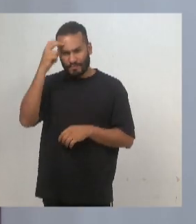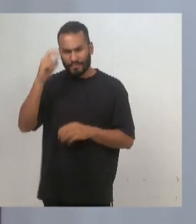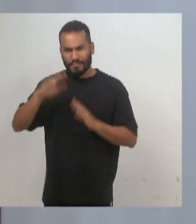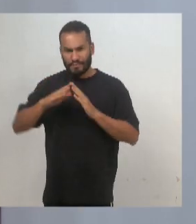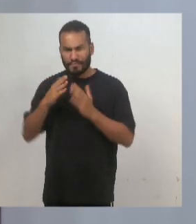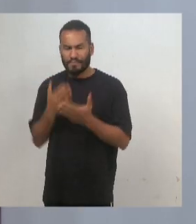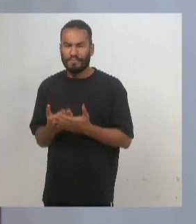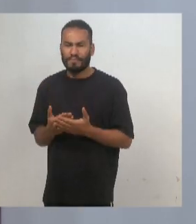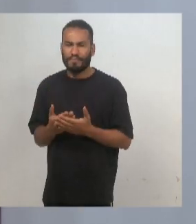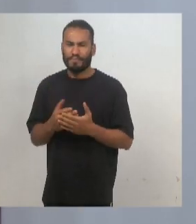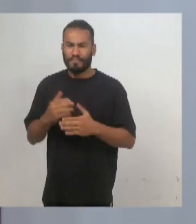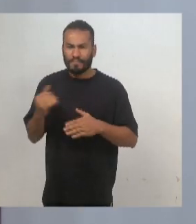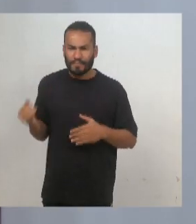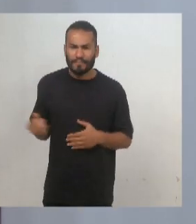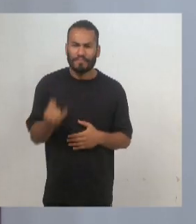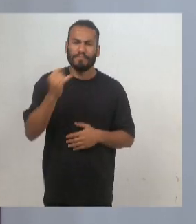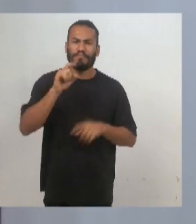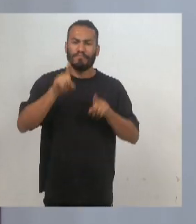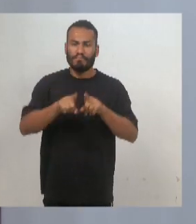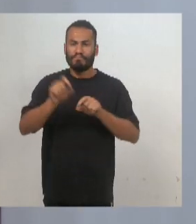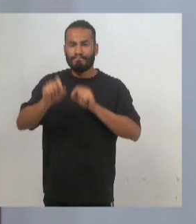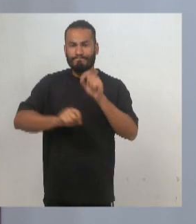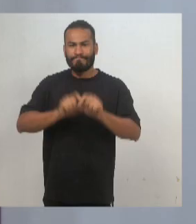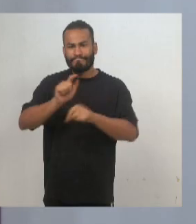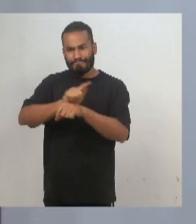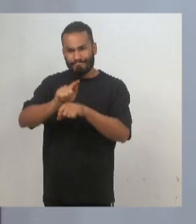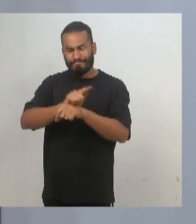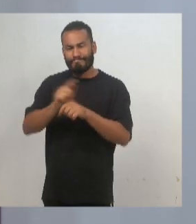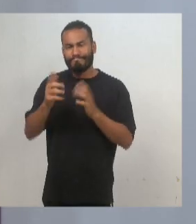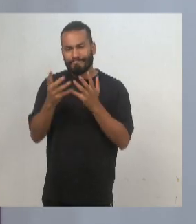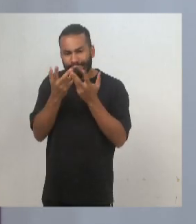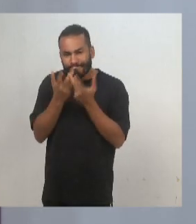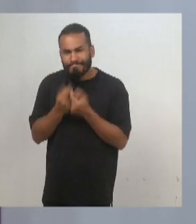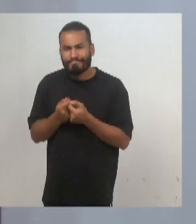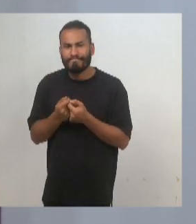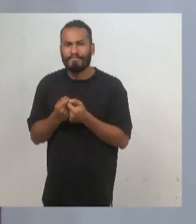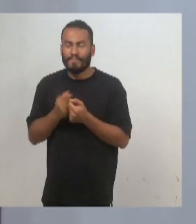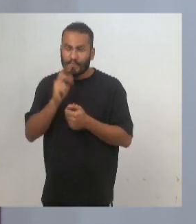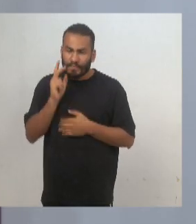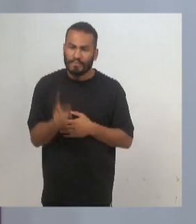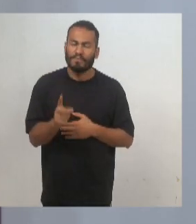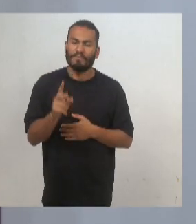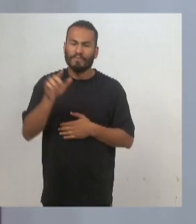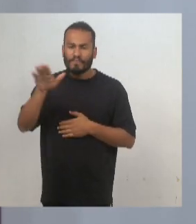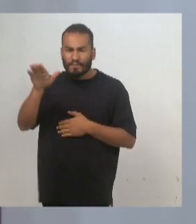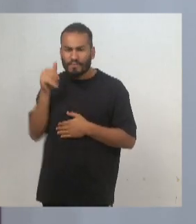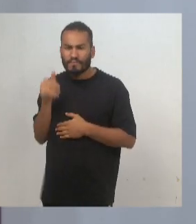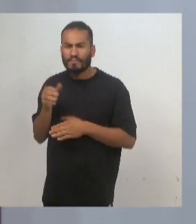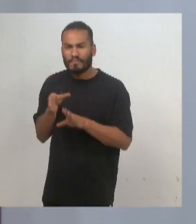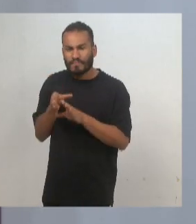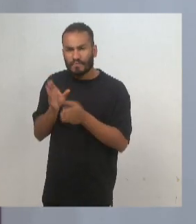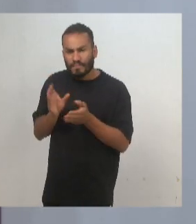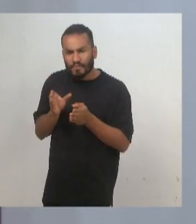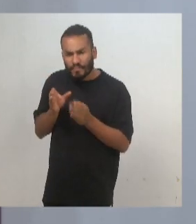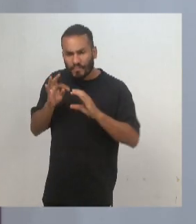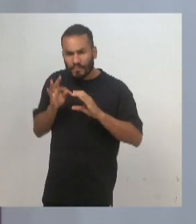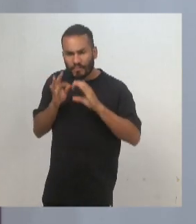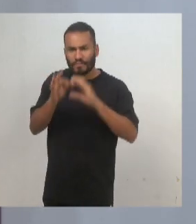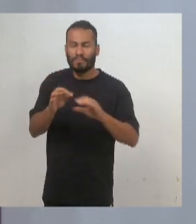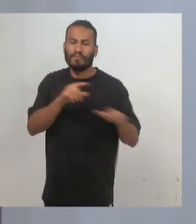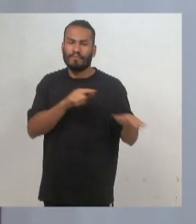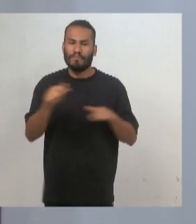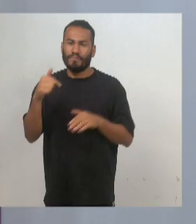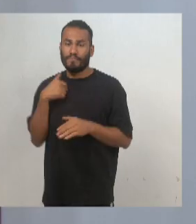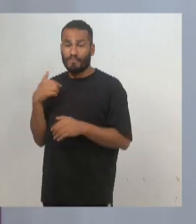escolar. É fundamental ainda uma gestão escolar de qualidade e sempre acionar os conselhos tutelares. Inclusive, essa semana